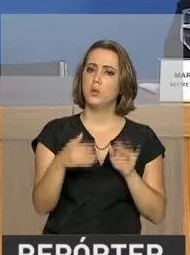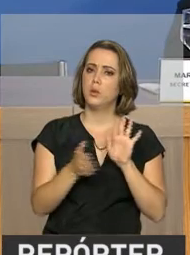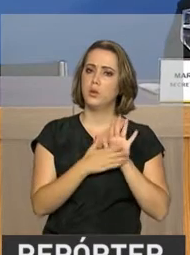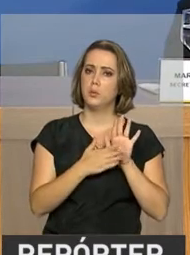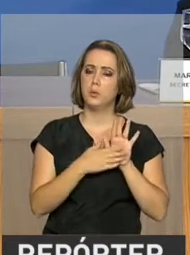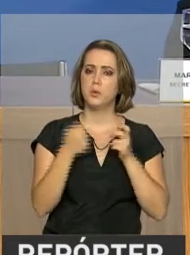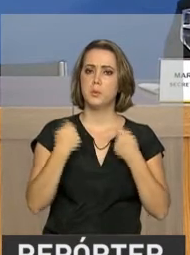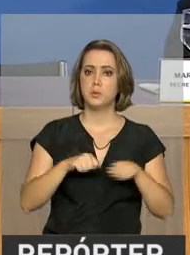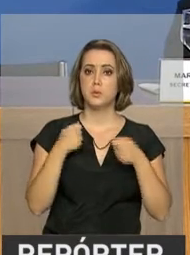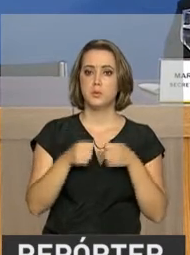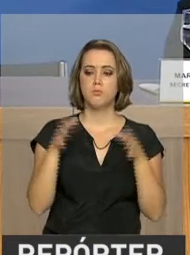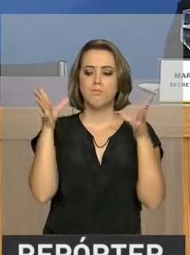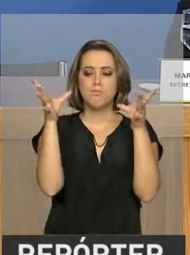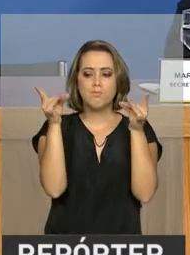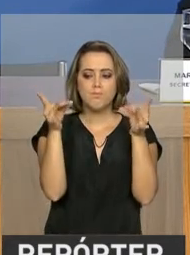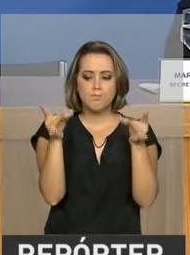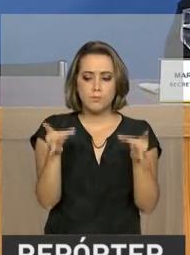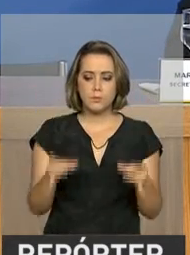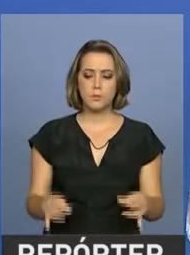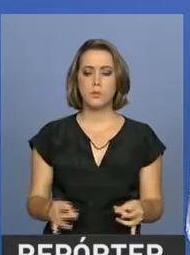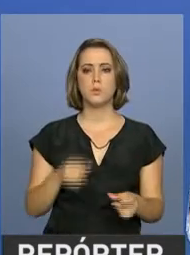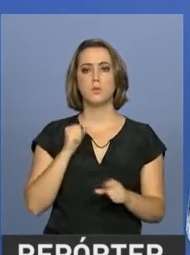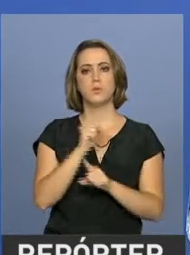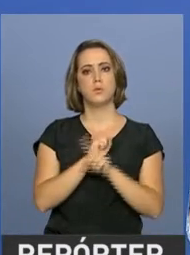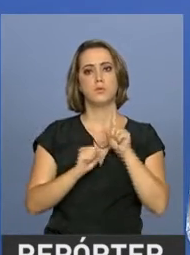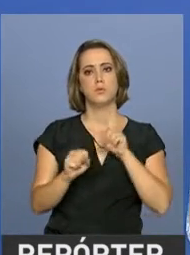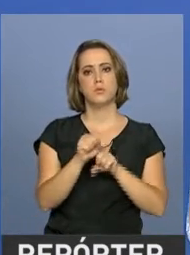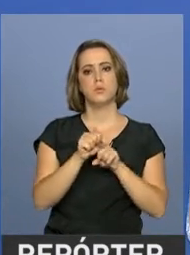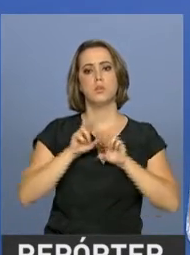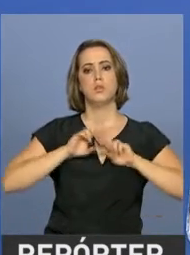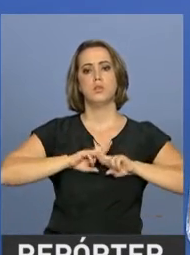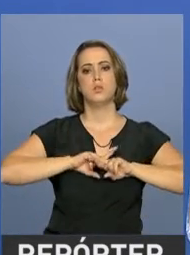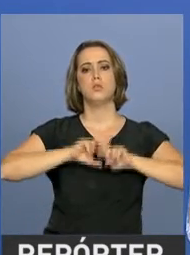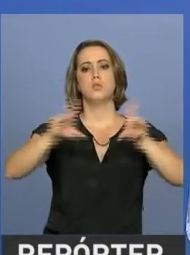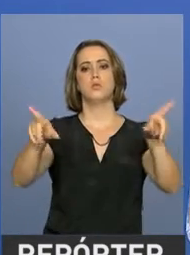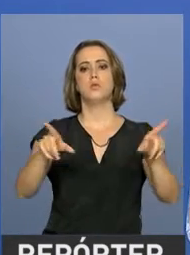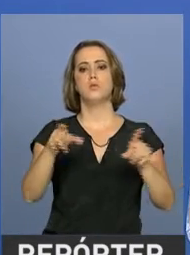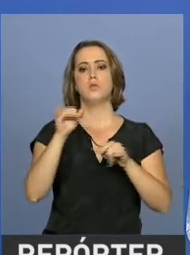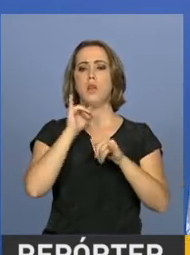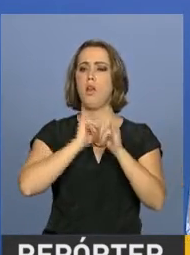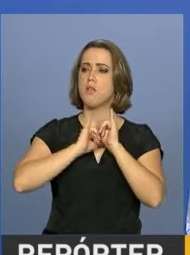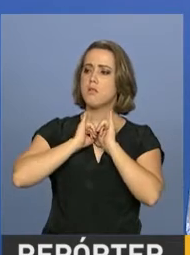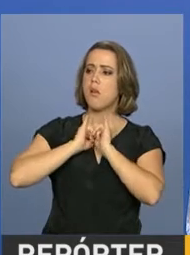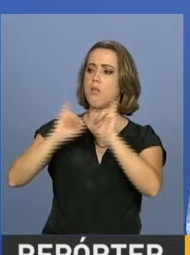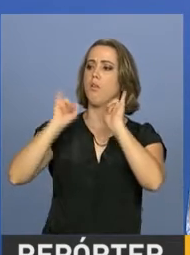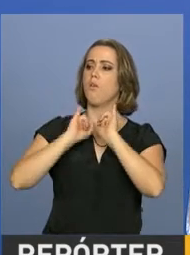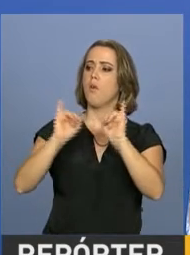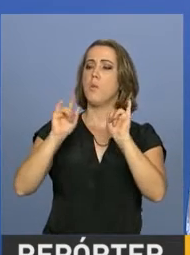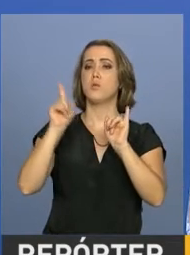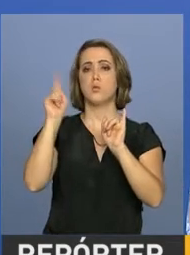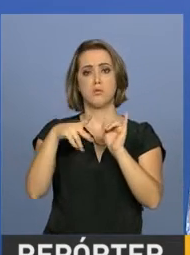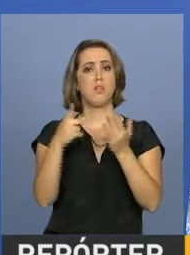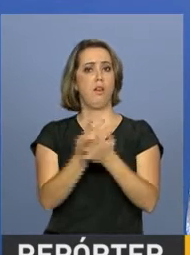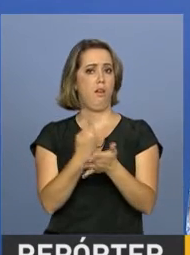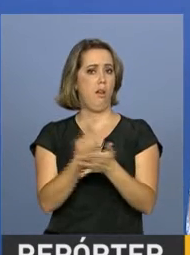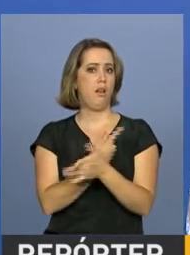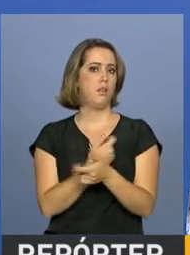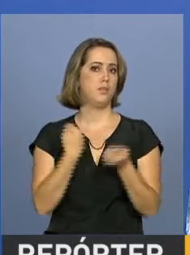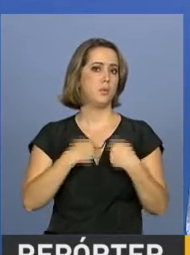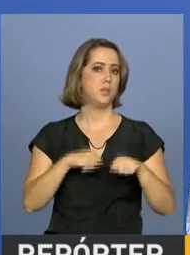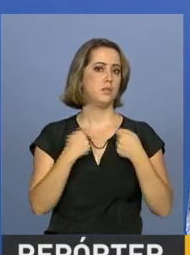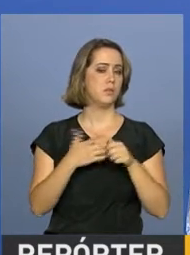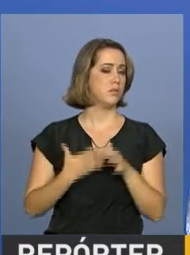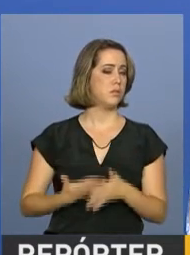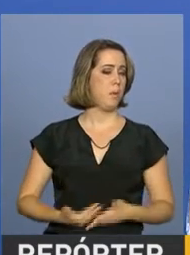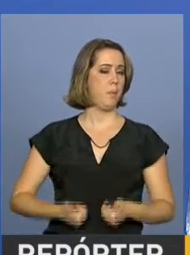melhor esclarecida à sociedade. Tem muitas informações que não correspondem à realidade. Então, o governo vai ampliar